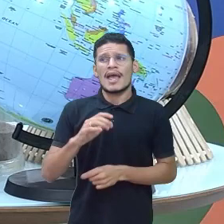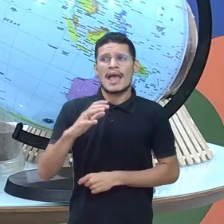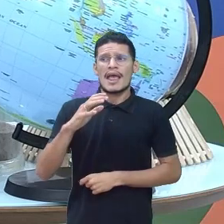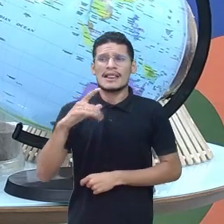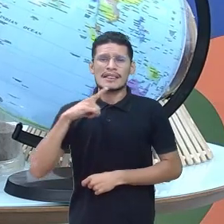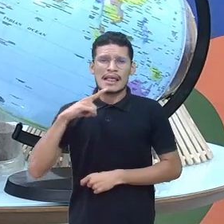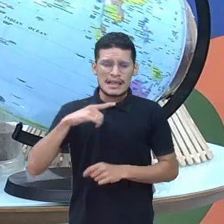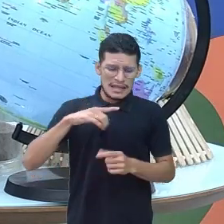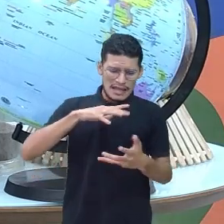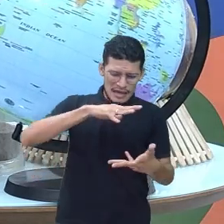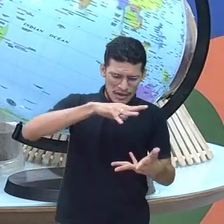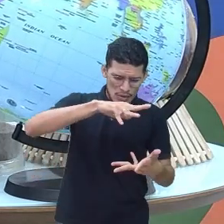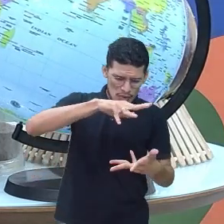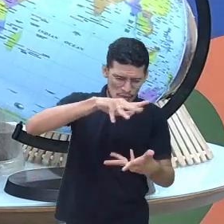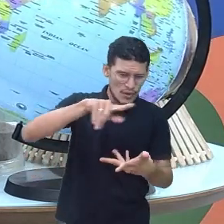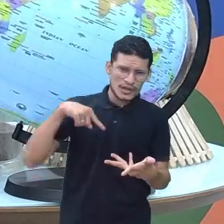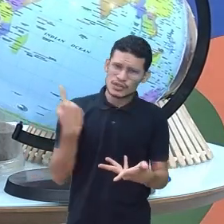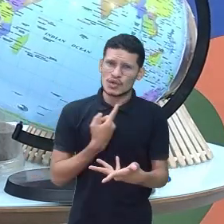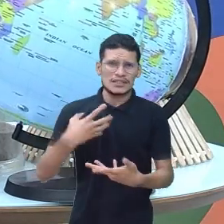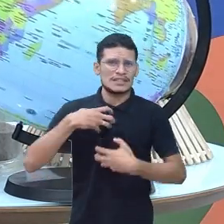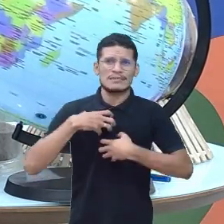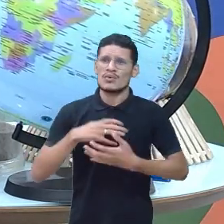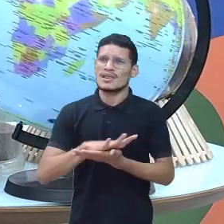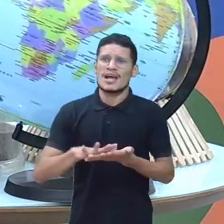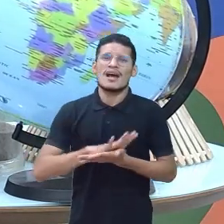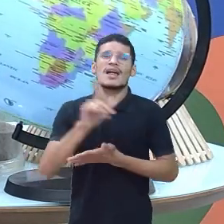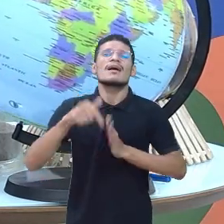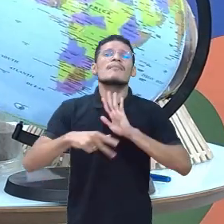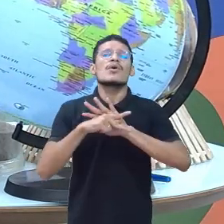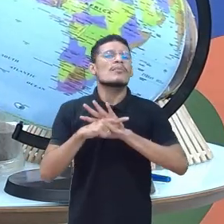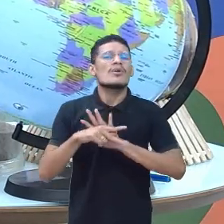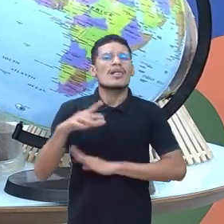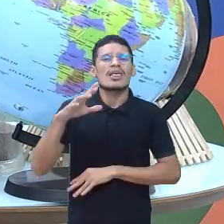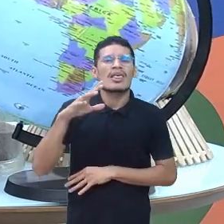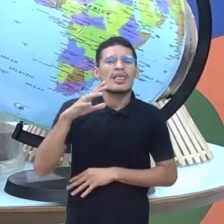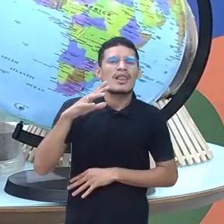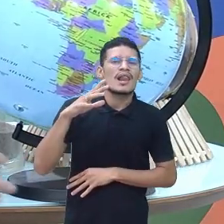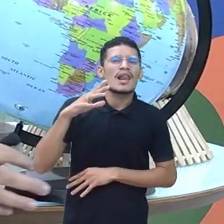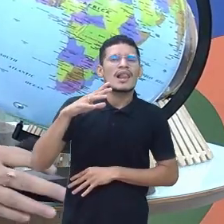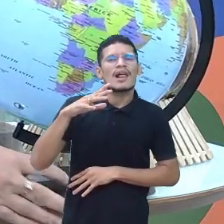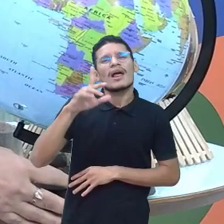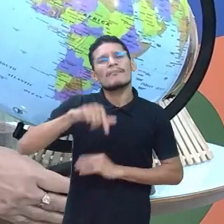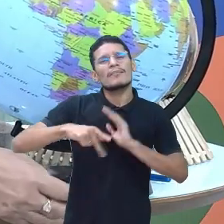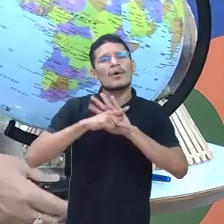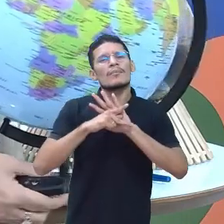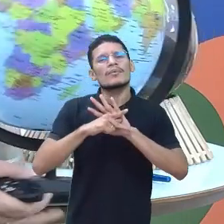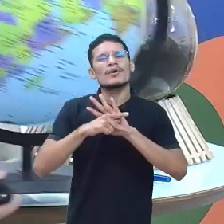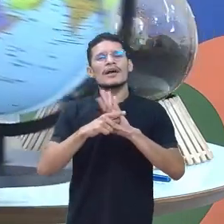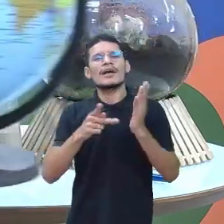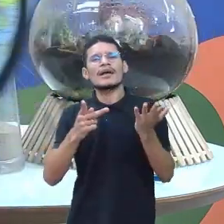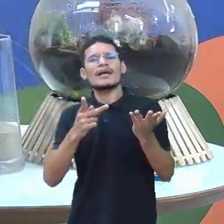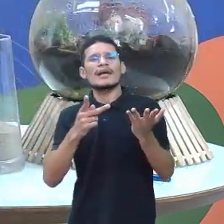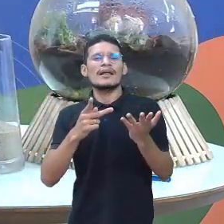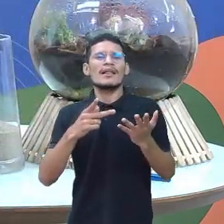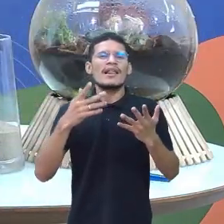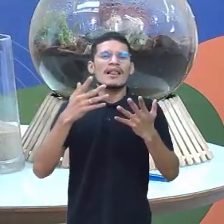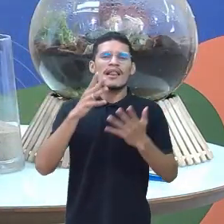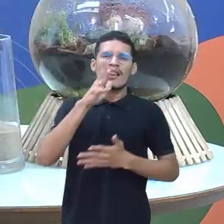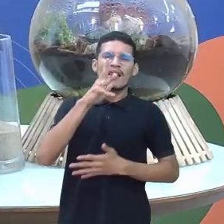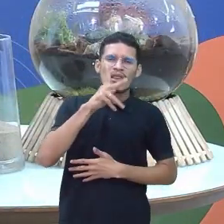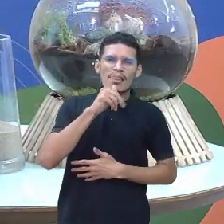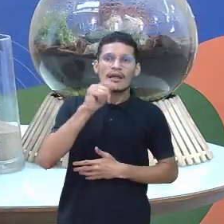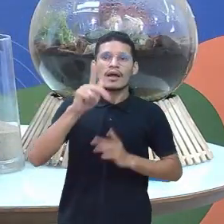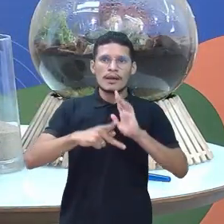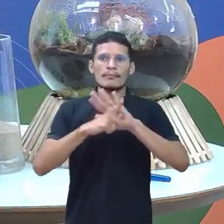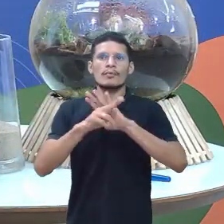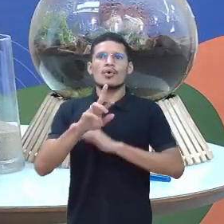pequenininho que nós nem sentimos de tão lento que é. E esse movimento é um movimento de